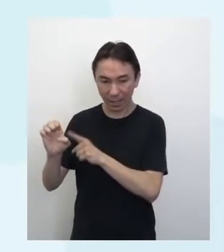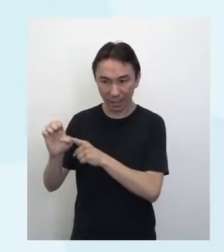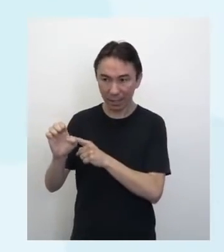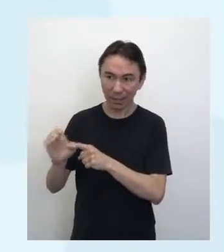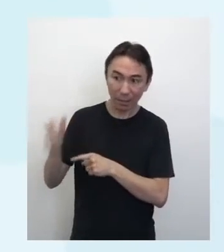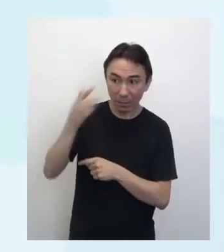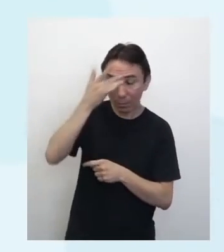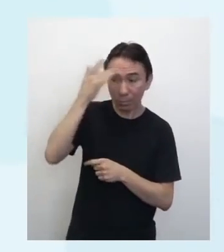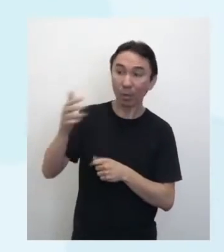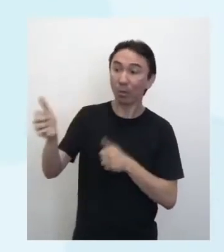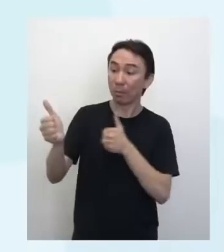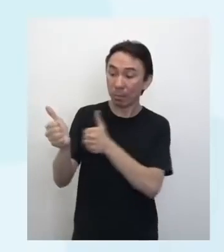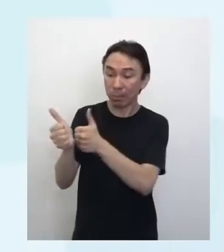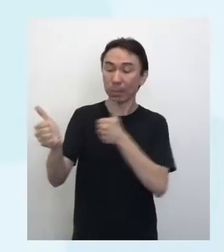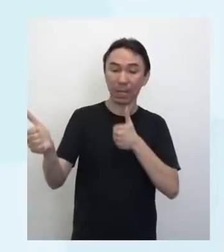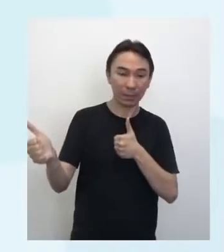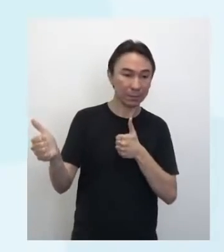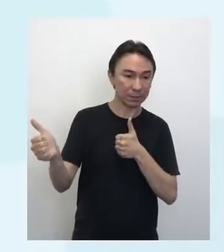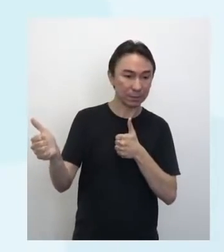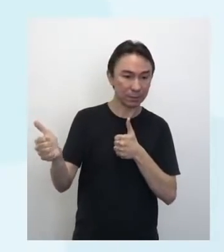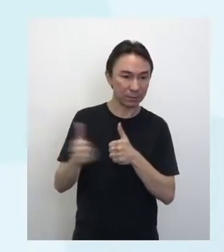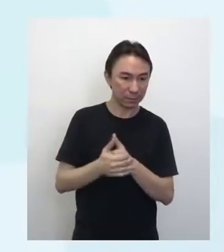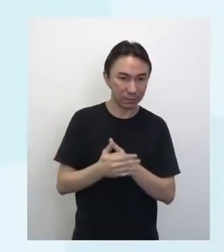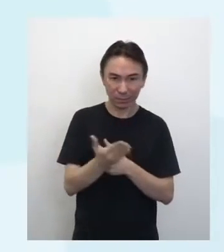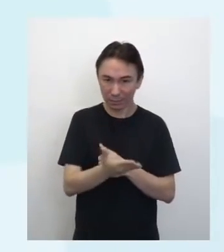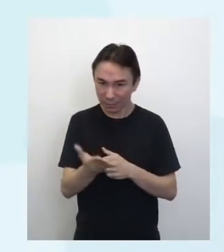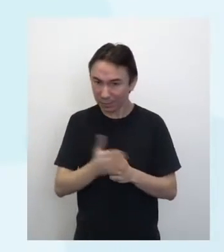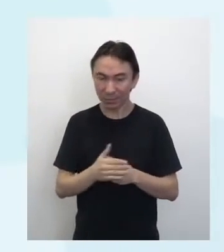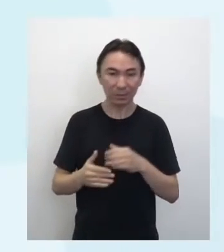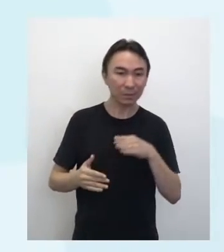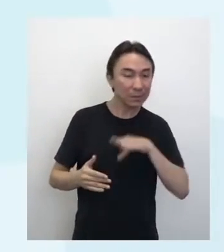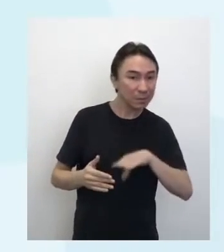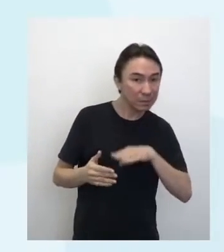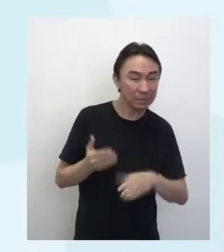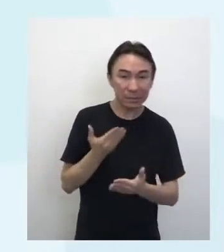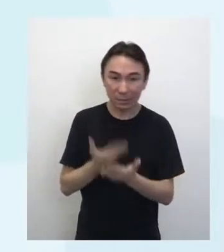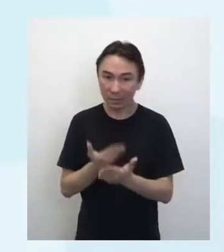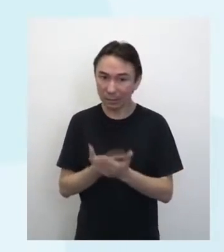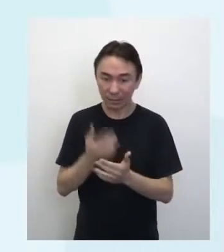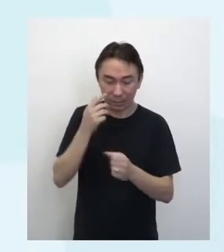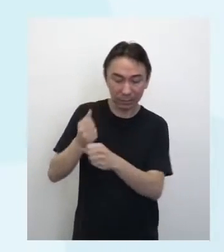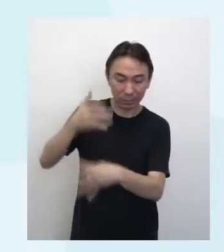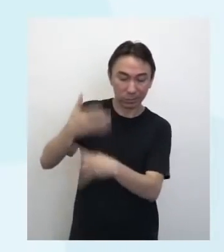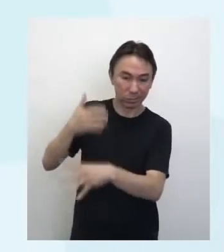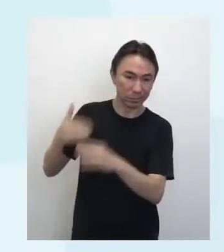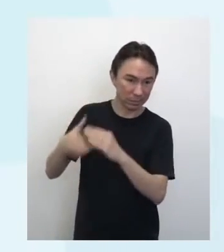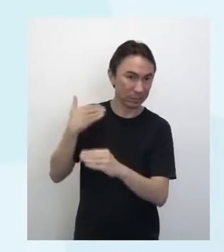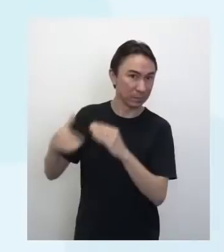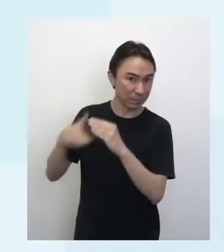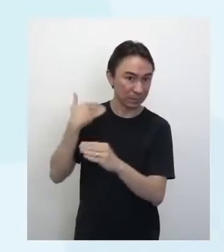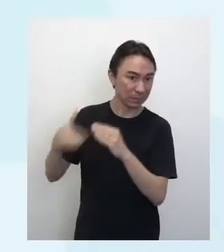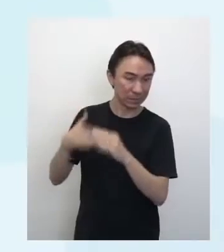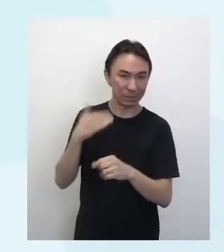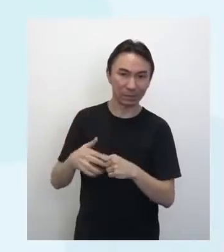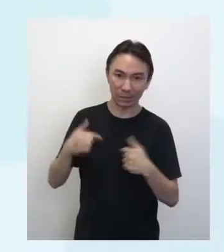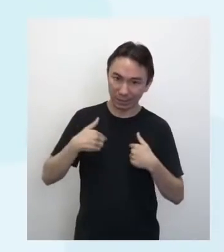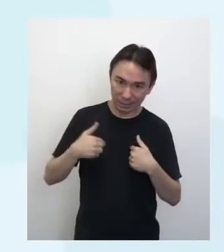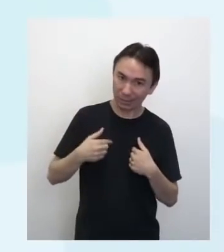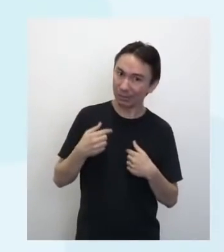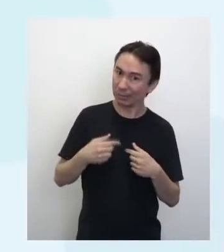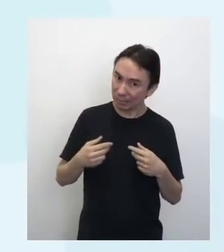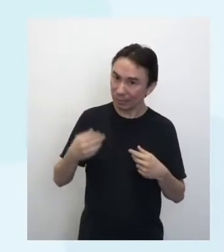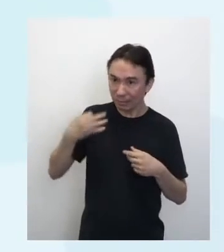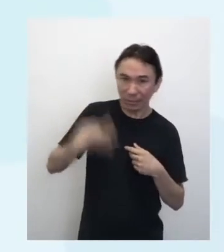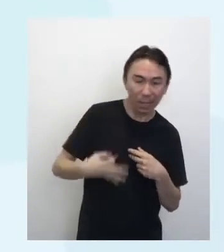então lembrando isso aí professora de português que estão no Jet e tal e me corrija se estiver errado mas eu tenho certeza que eu pesquisei tá